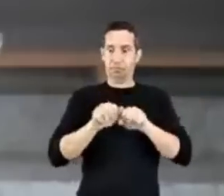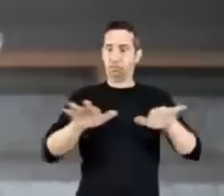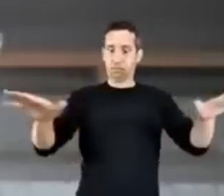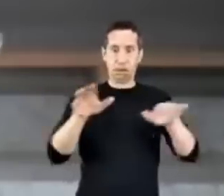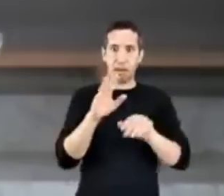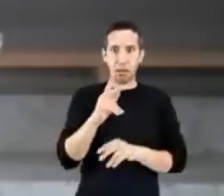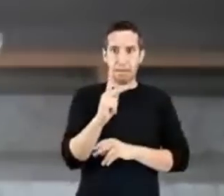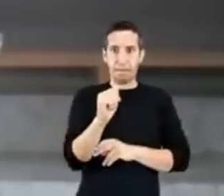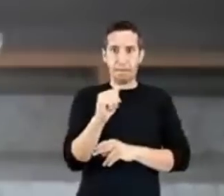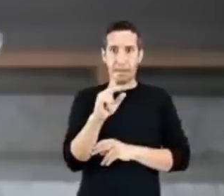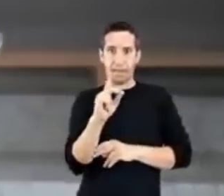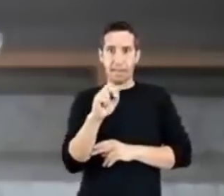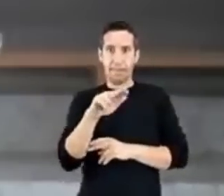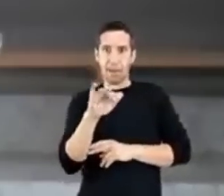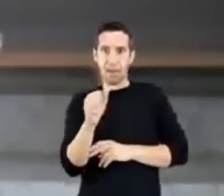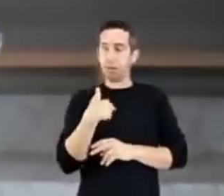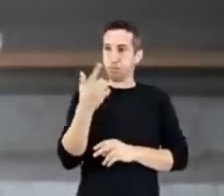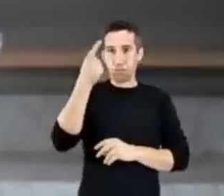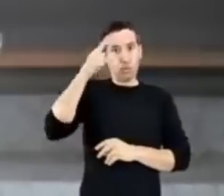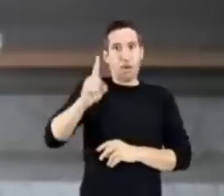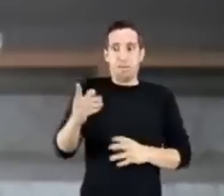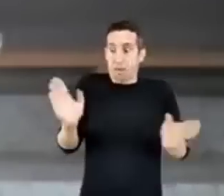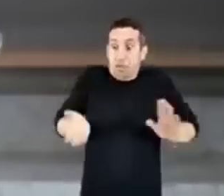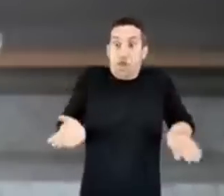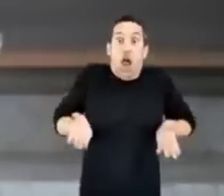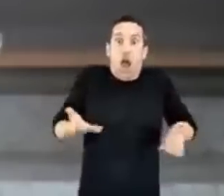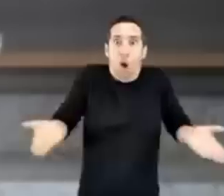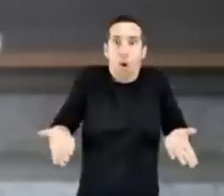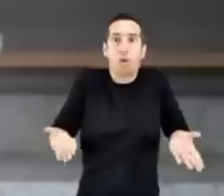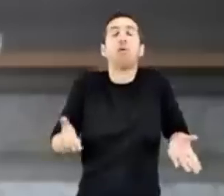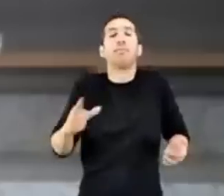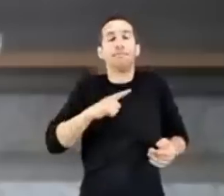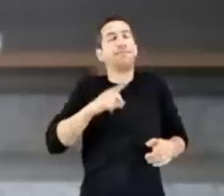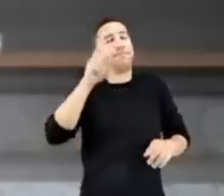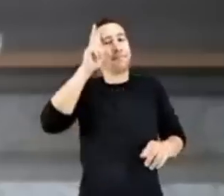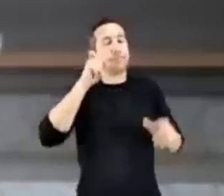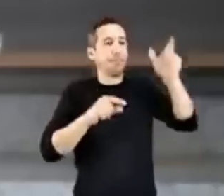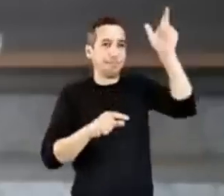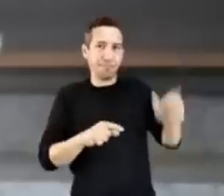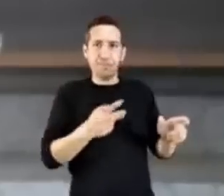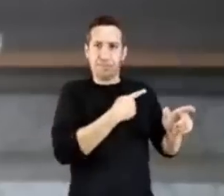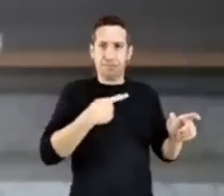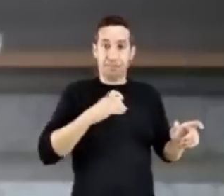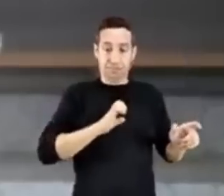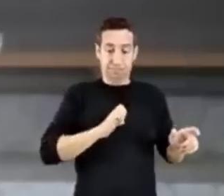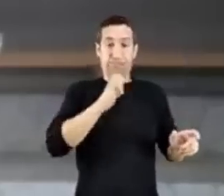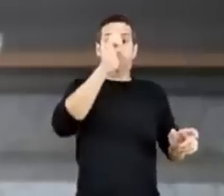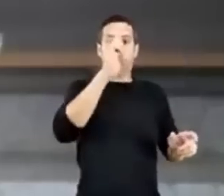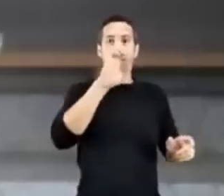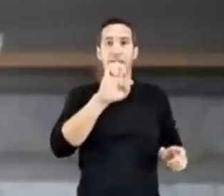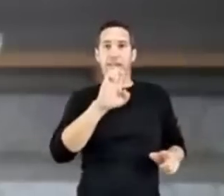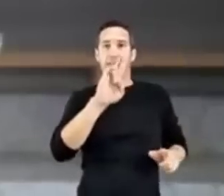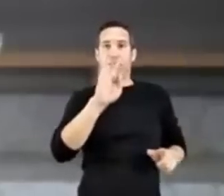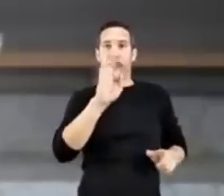conversando é pregando aqui na divisão até o pastor Airton citou essa essa essa ideia que eu vou falar agora numa outra